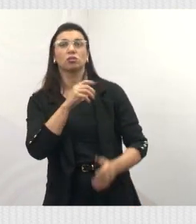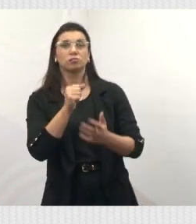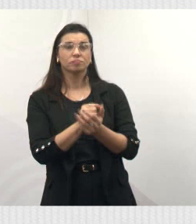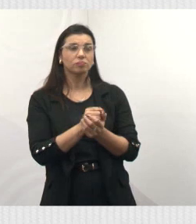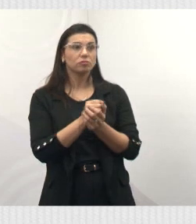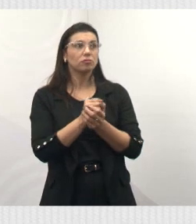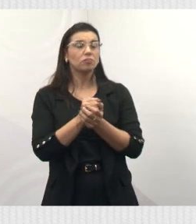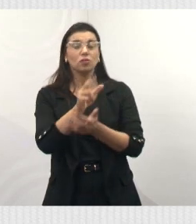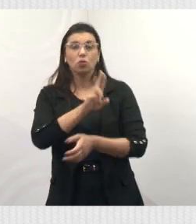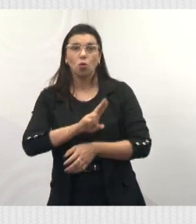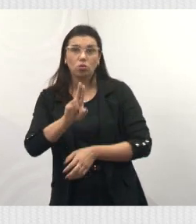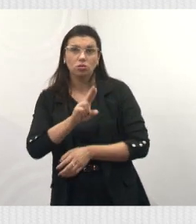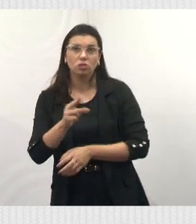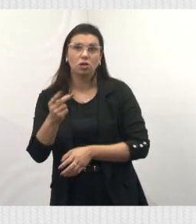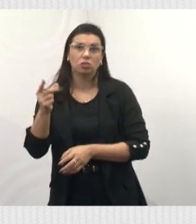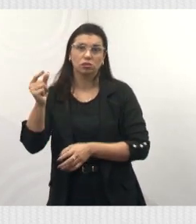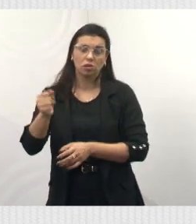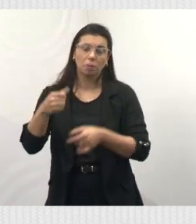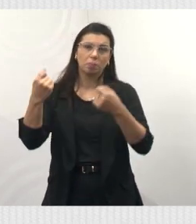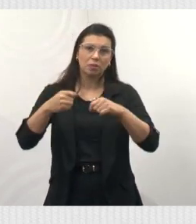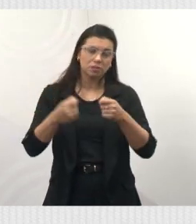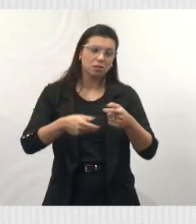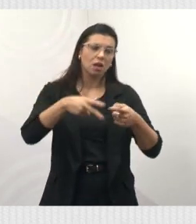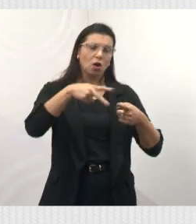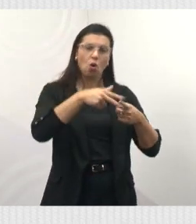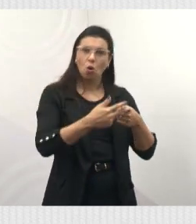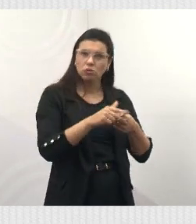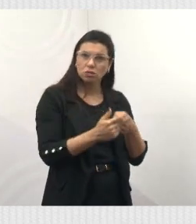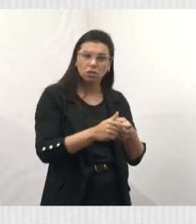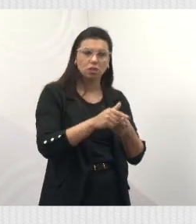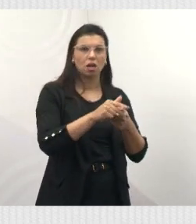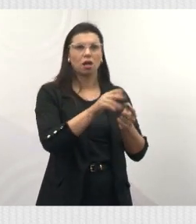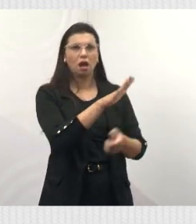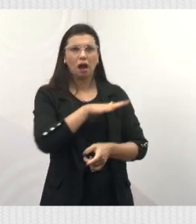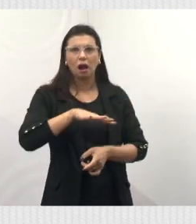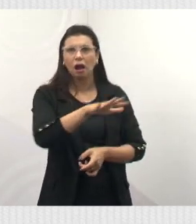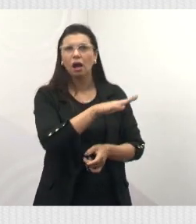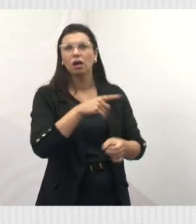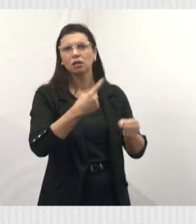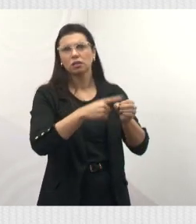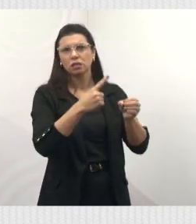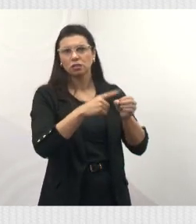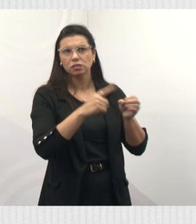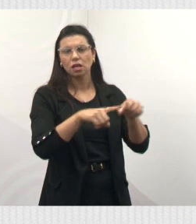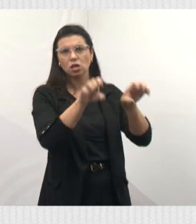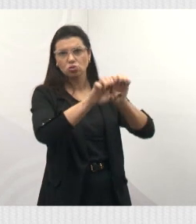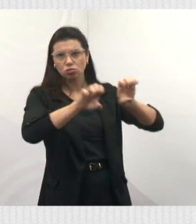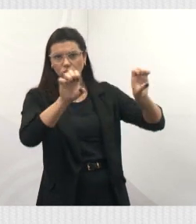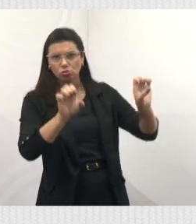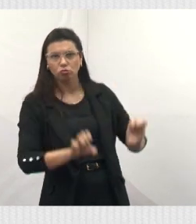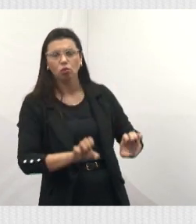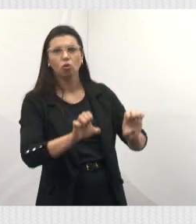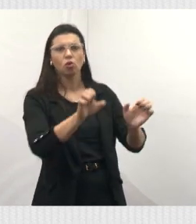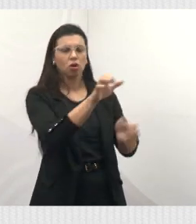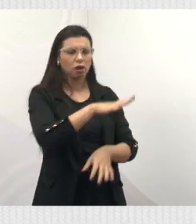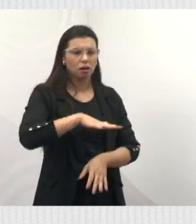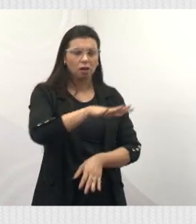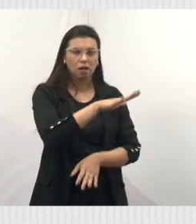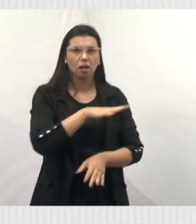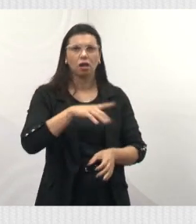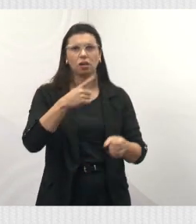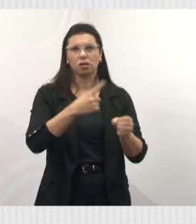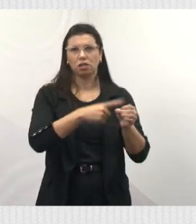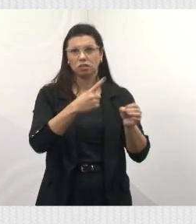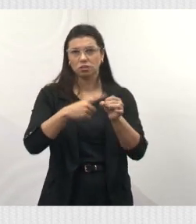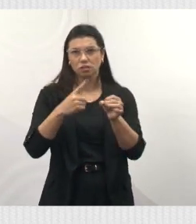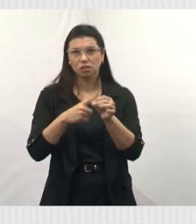Investir é trazer mais asfalto, ampliar esgoto. Investir é melhorar a estrutura física. Investir é criar mais áreas de